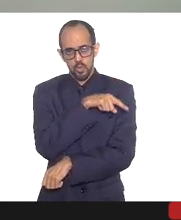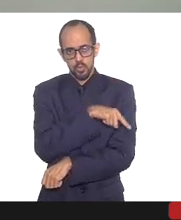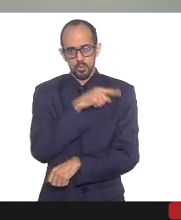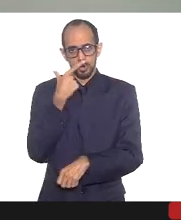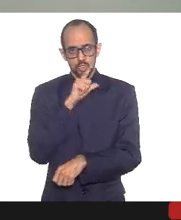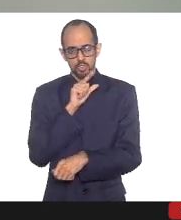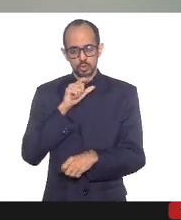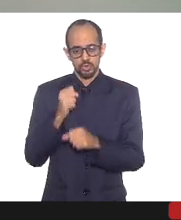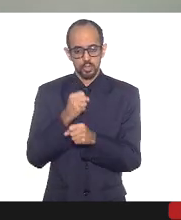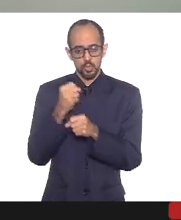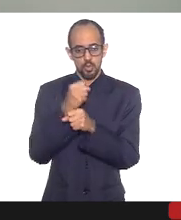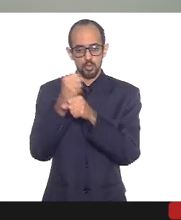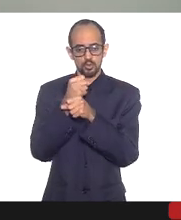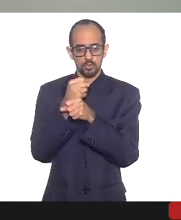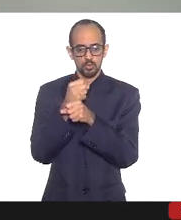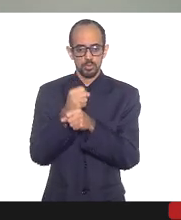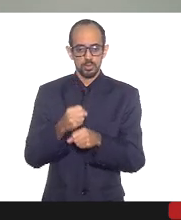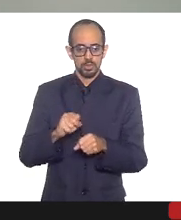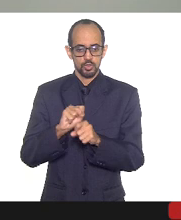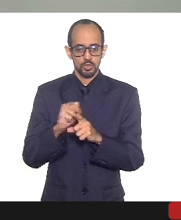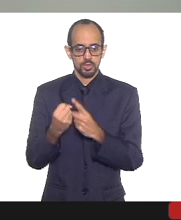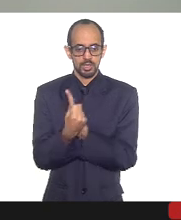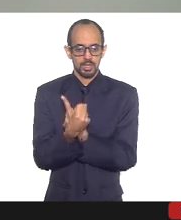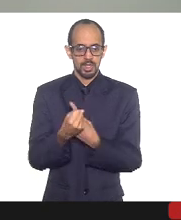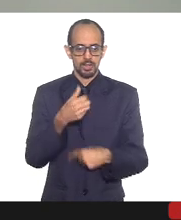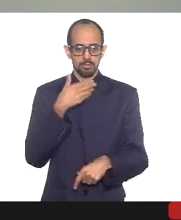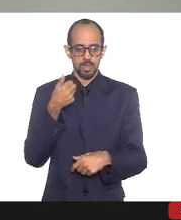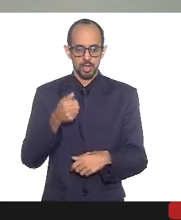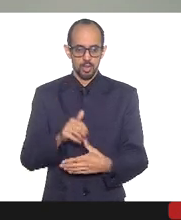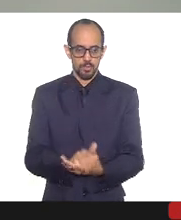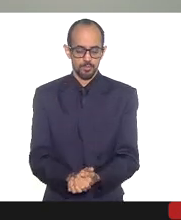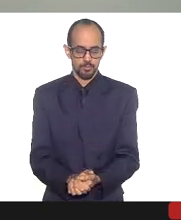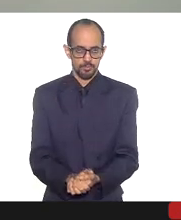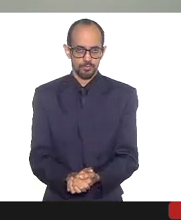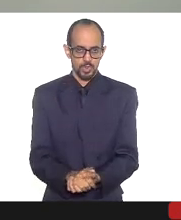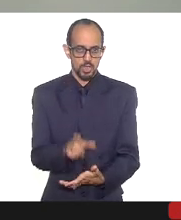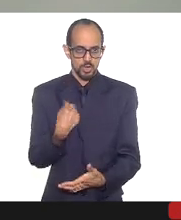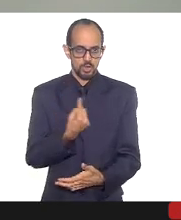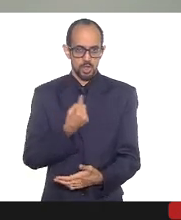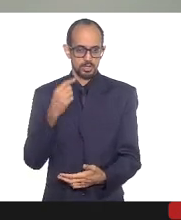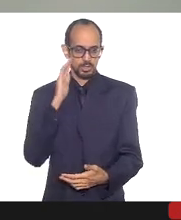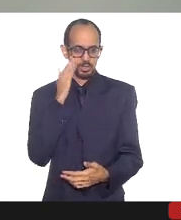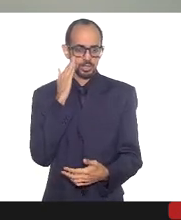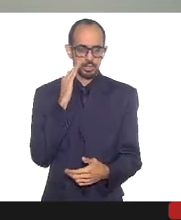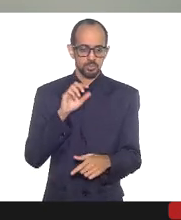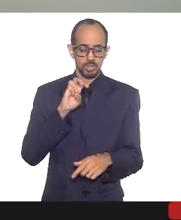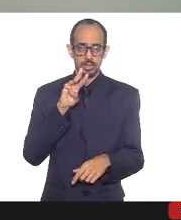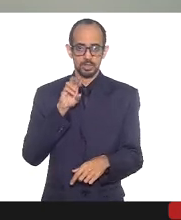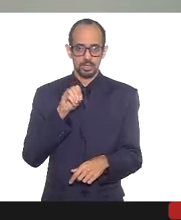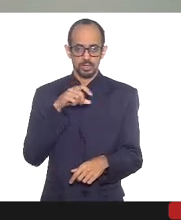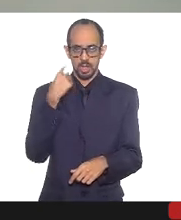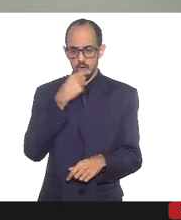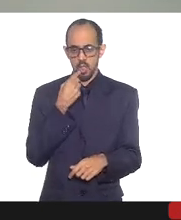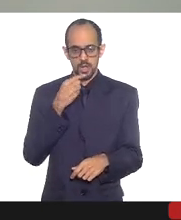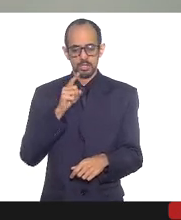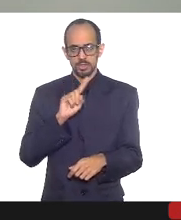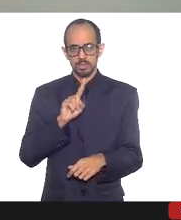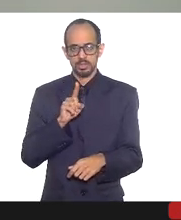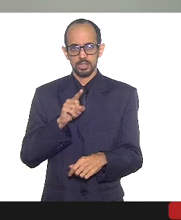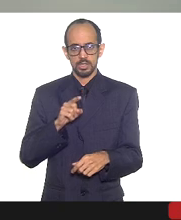uma sociedade melhor. Né? A gente entende que as 30 horas não afeta de forma alguma, né, a